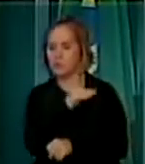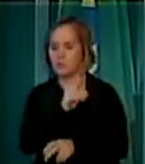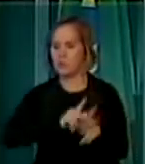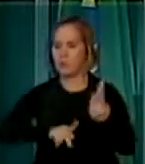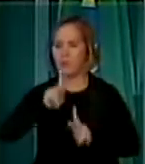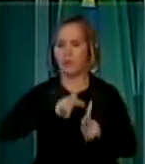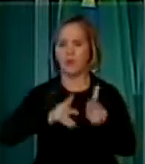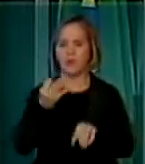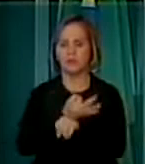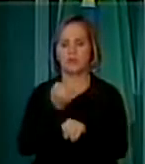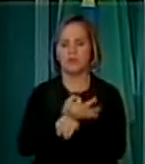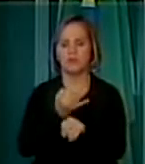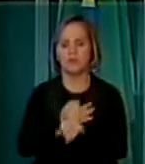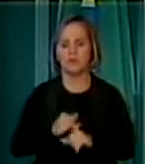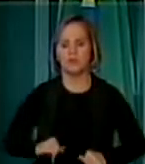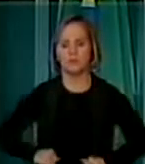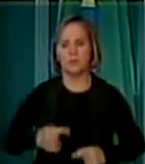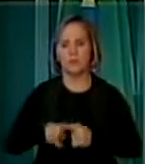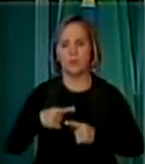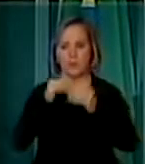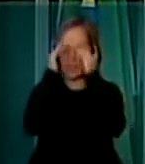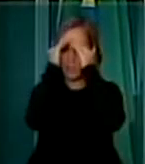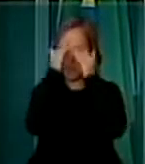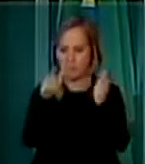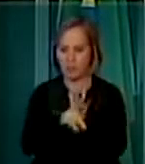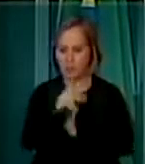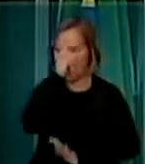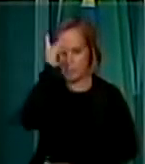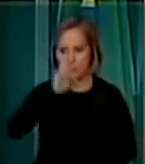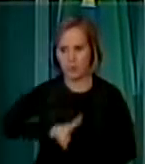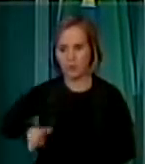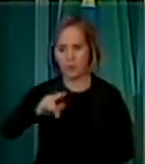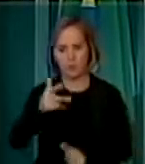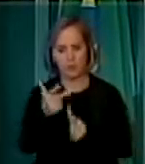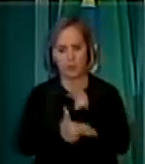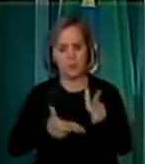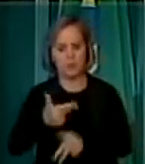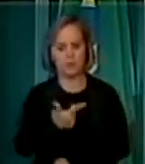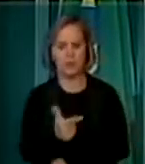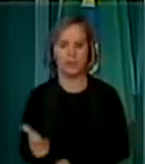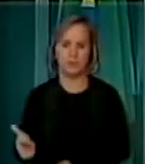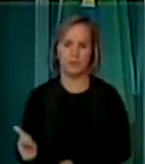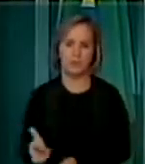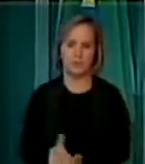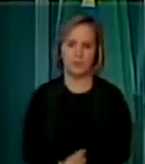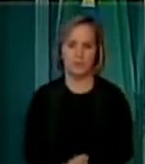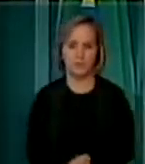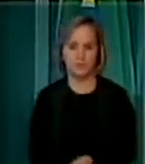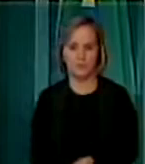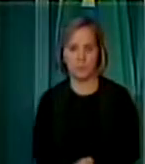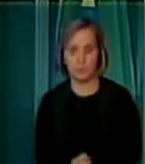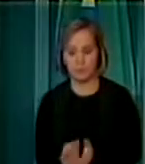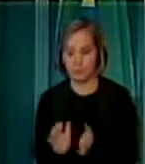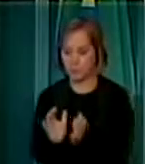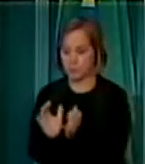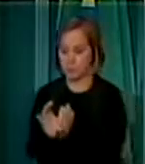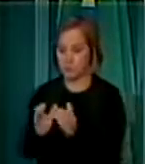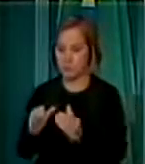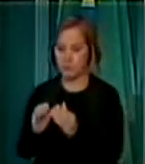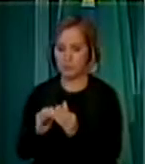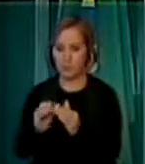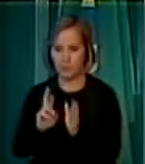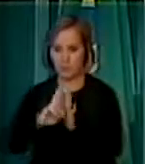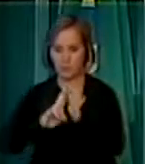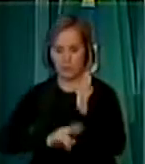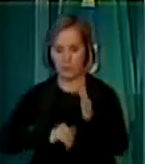entretanto, a falta de respeito para com os usuários, para com os consumidores. A Agência Reguladora de